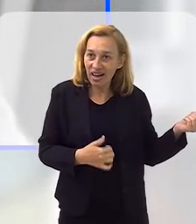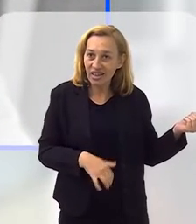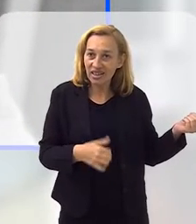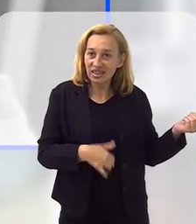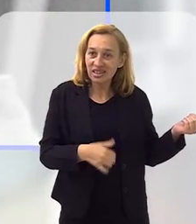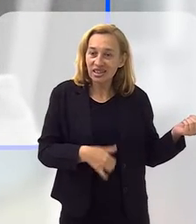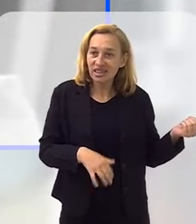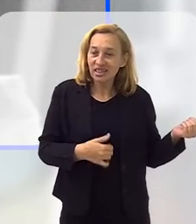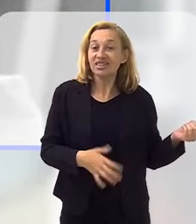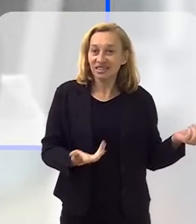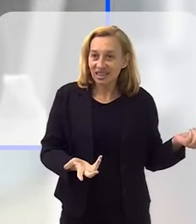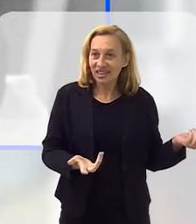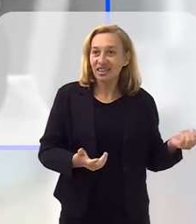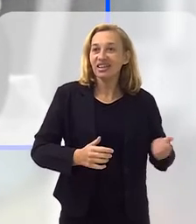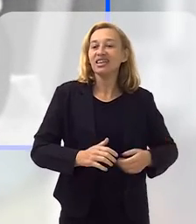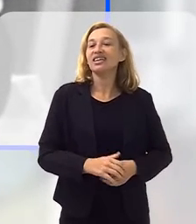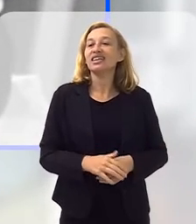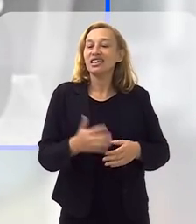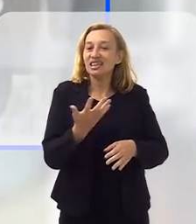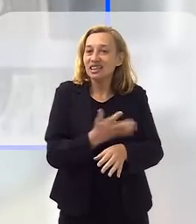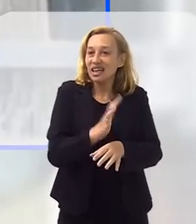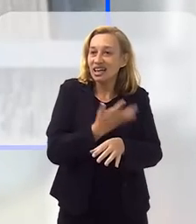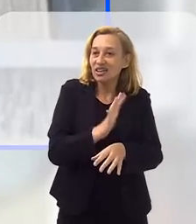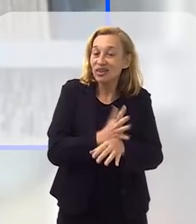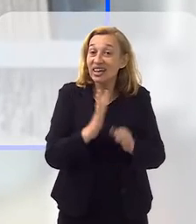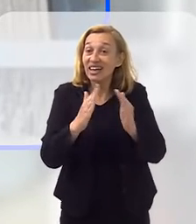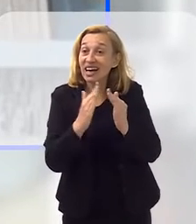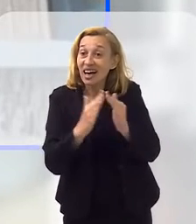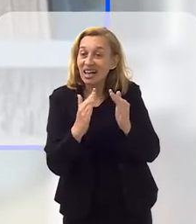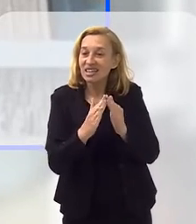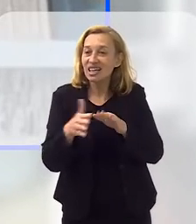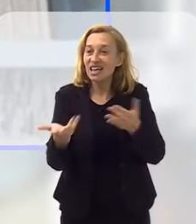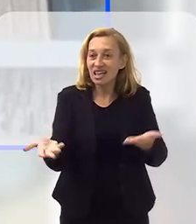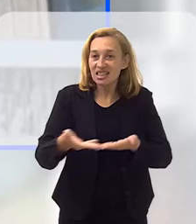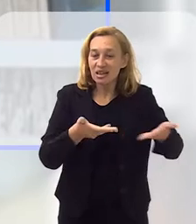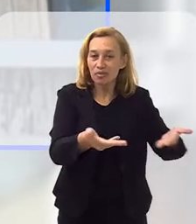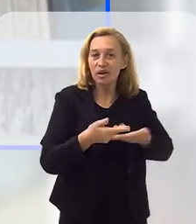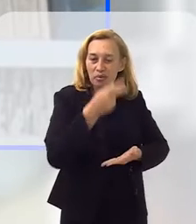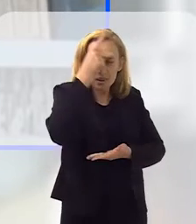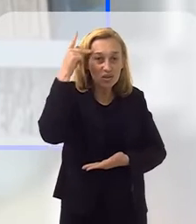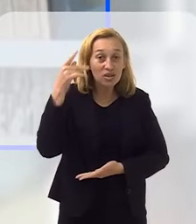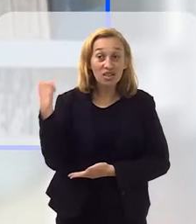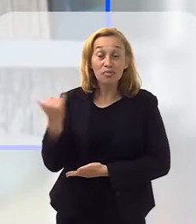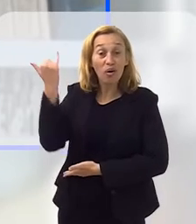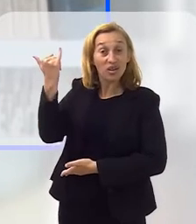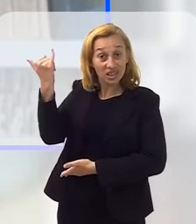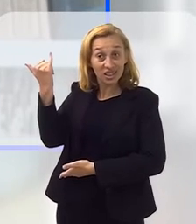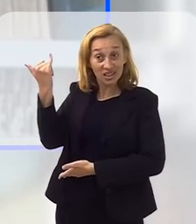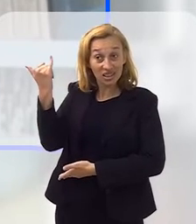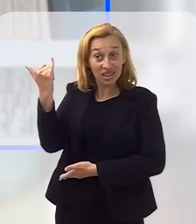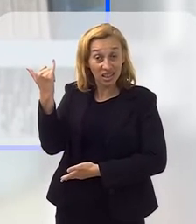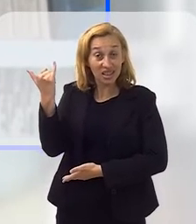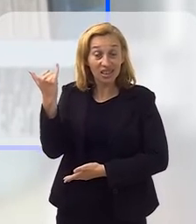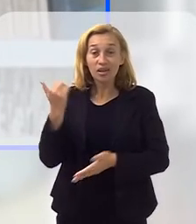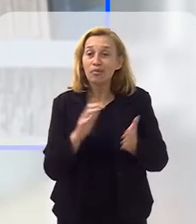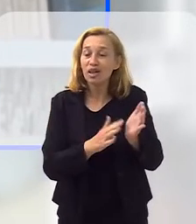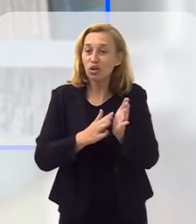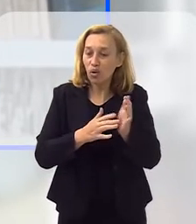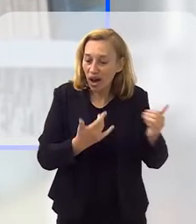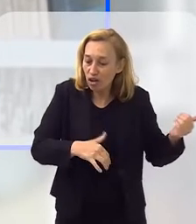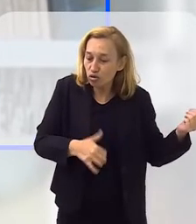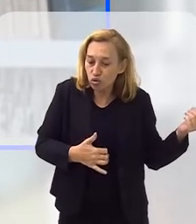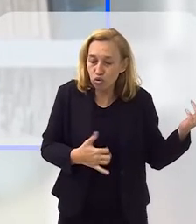cavaquinho. E ele promovia saraus em casa, lá em Auma, e recebia figuras como Pixinguinha, Jacó do